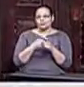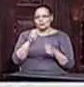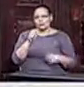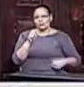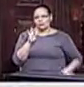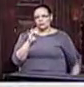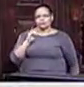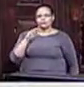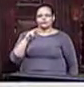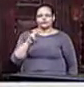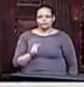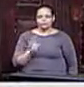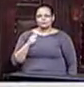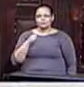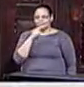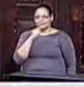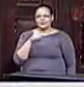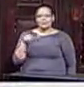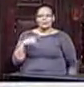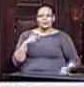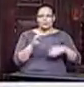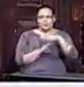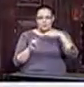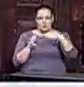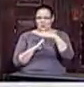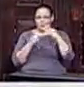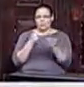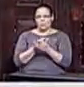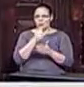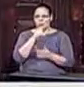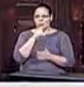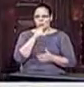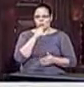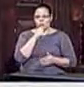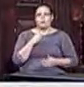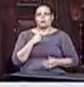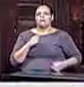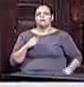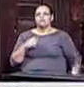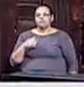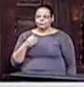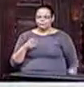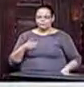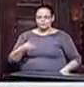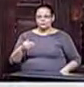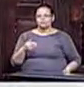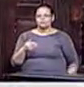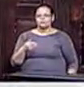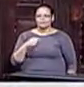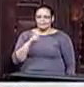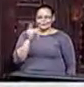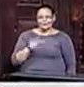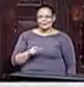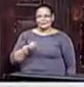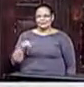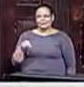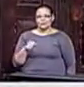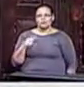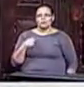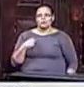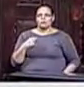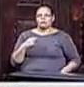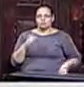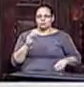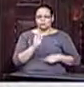o pagamento dos sonegadores e, por fim, o mérito, obviamente, acabou alcançando aqueles que vêm contribuindo com o